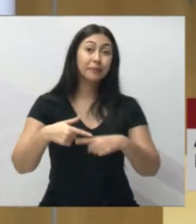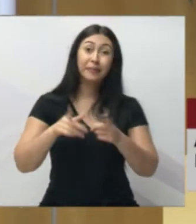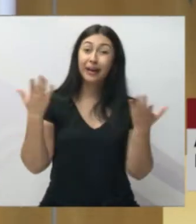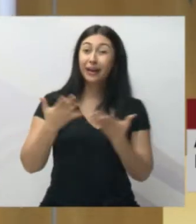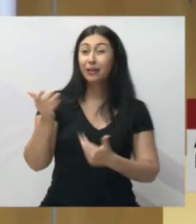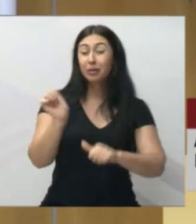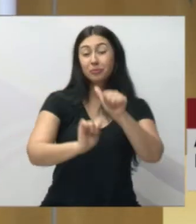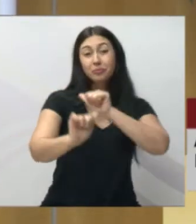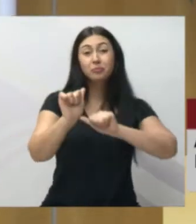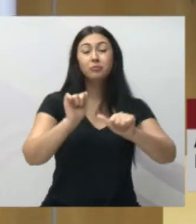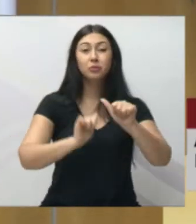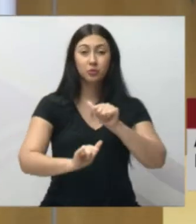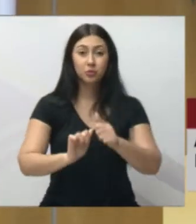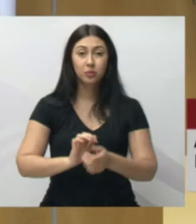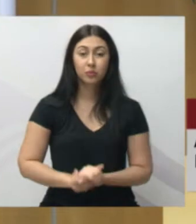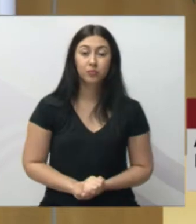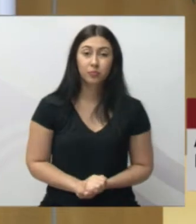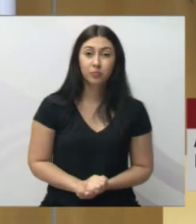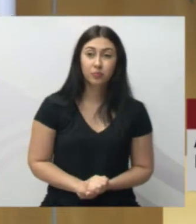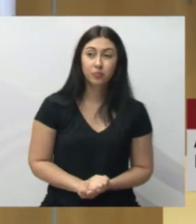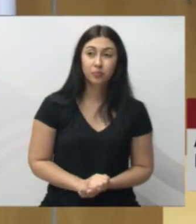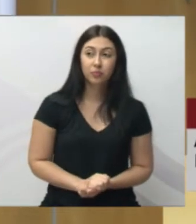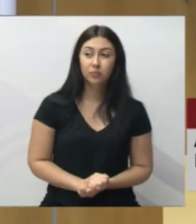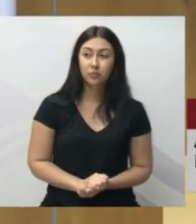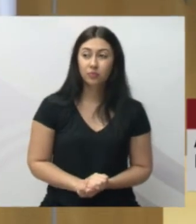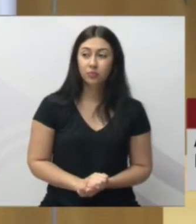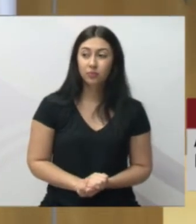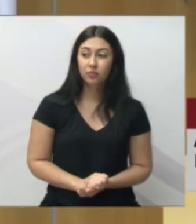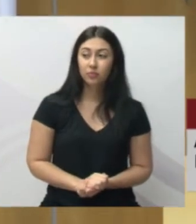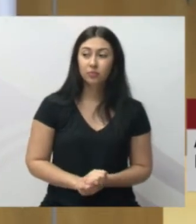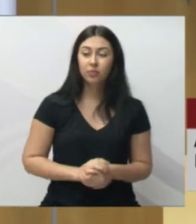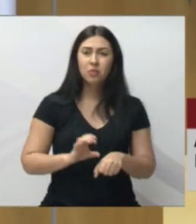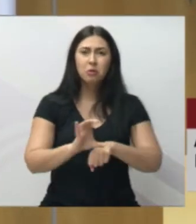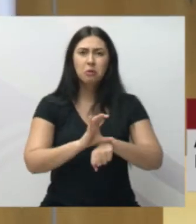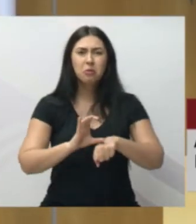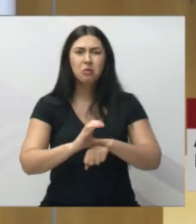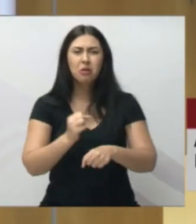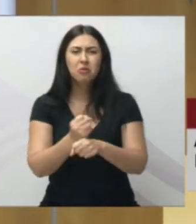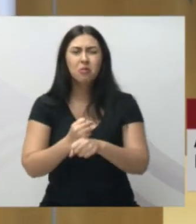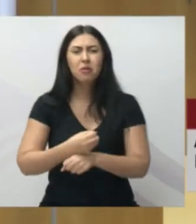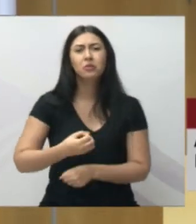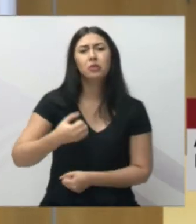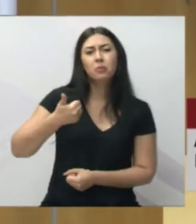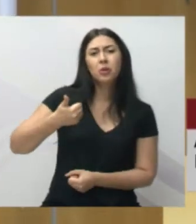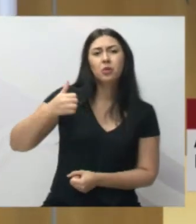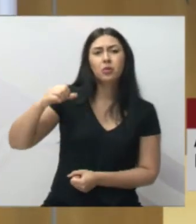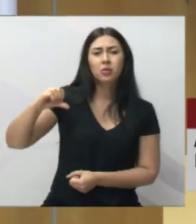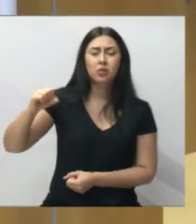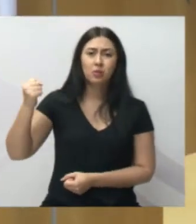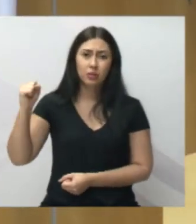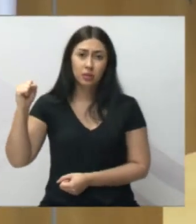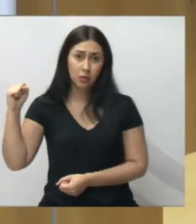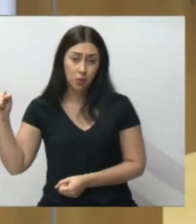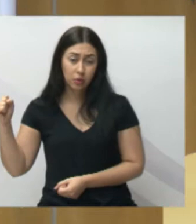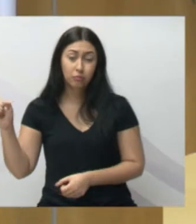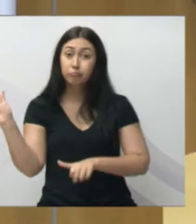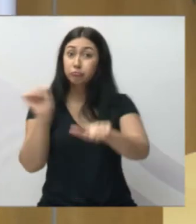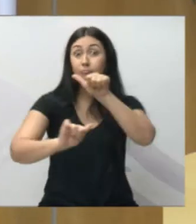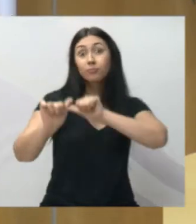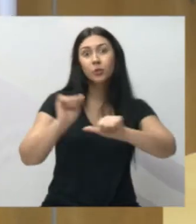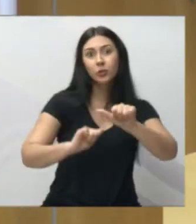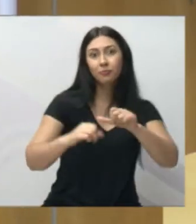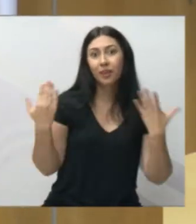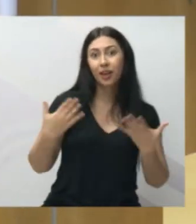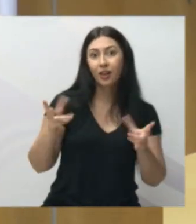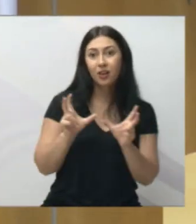isso, a Constituição de 88, não vamos entrar nesses detalhes, mudou um pouco essa figura. E essa casa passou